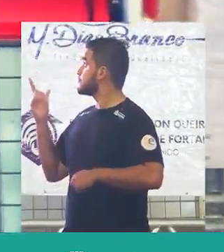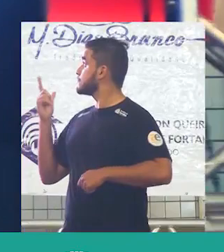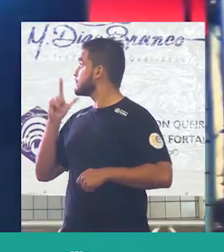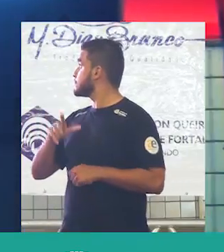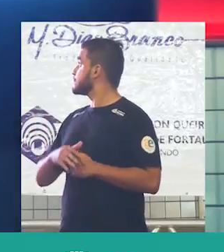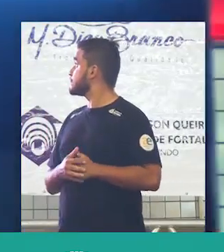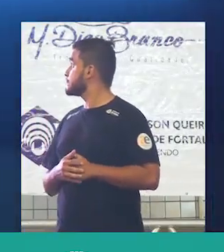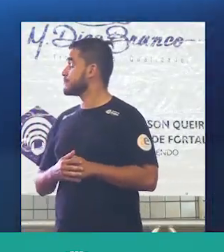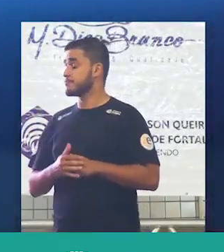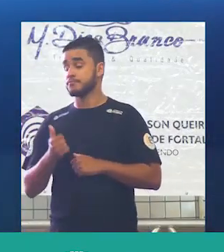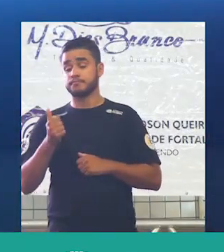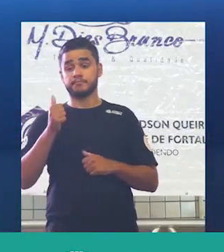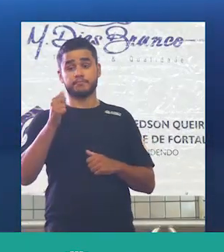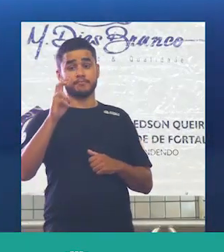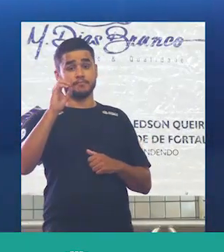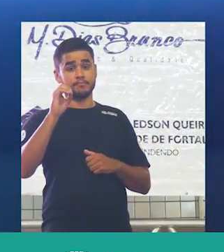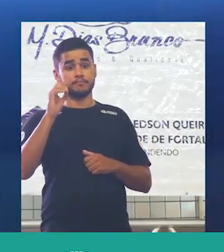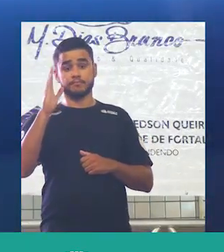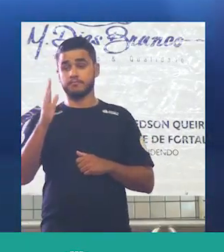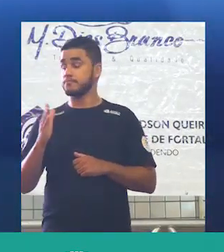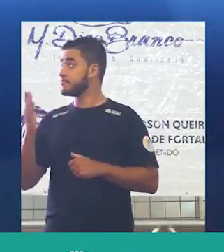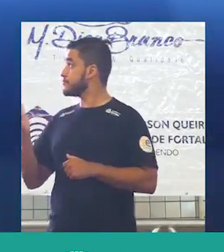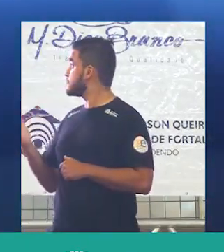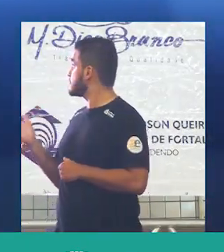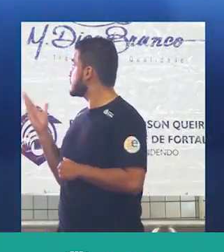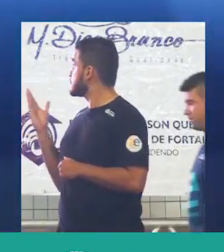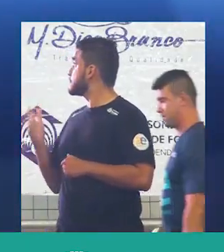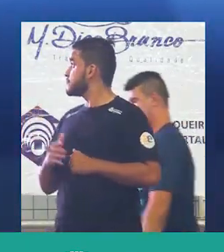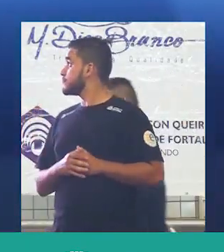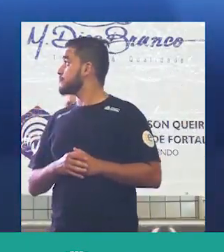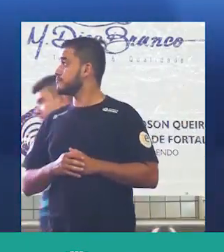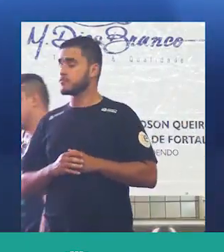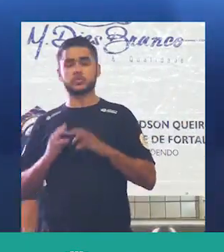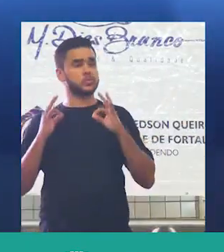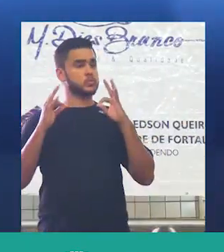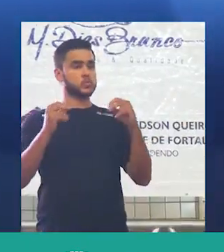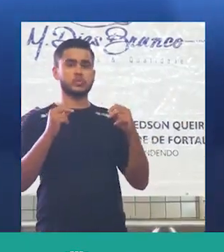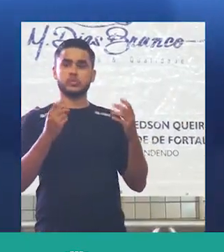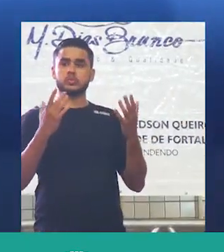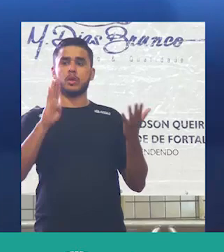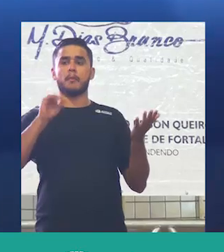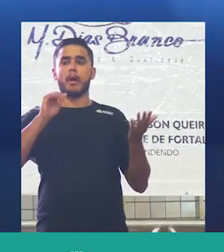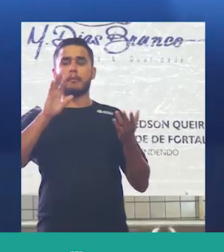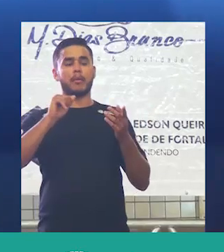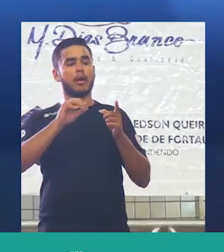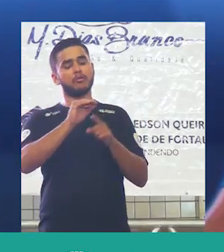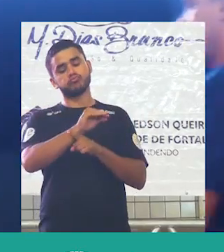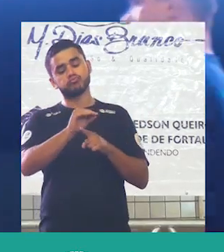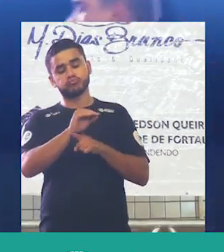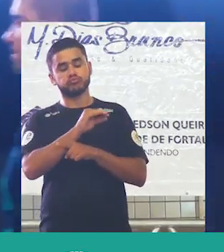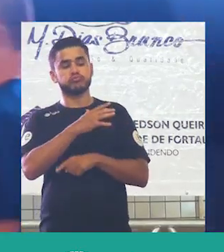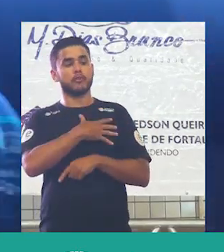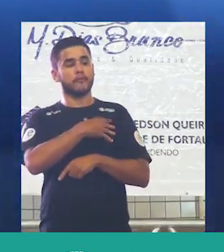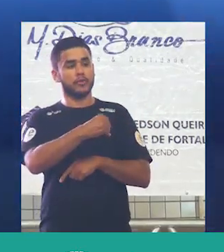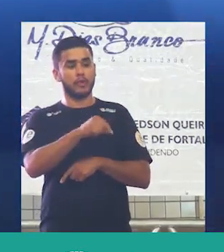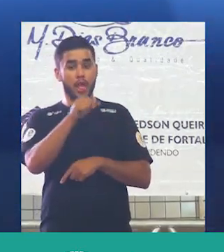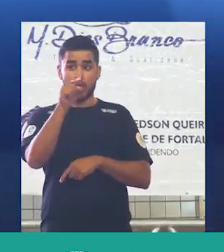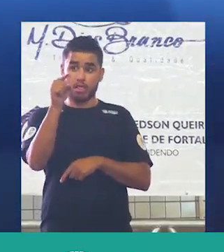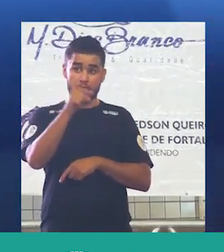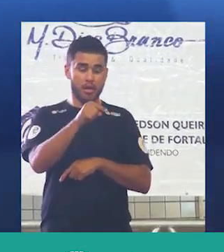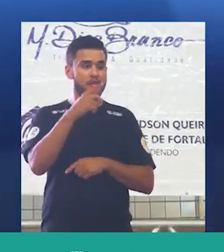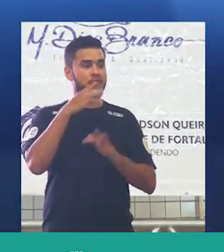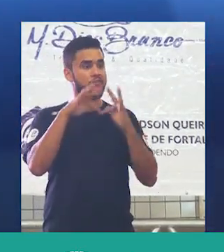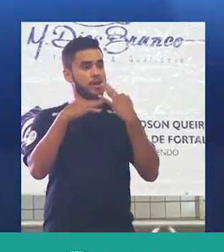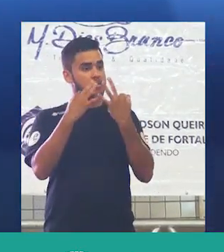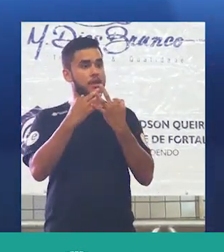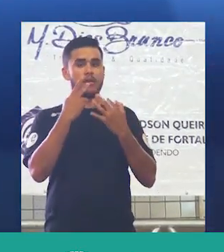domésticos. Então, empregada doméstica, motorista, babá, todos aqueles trabalhadores que antes não